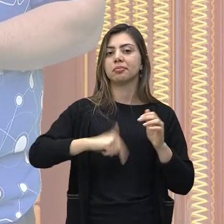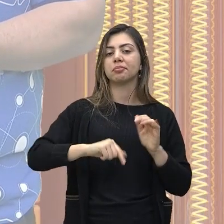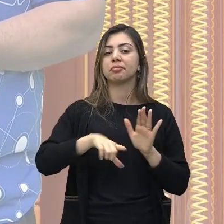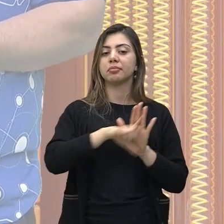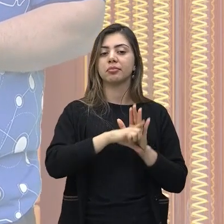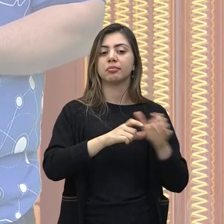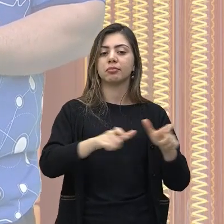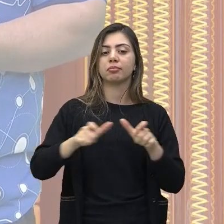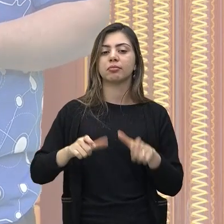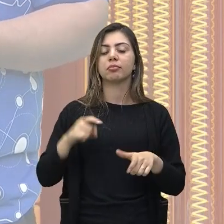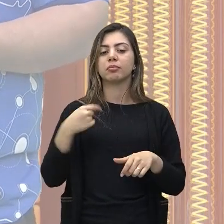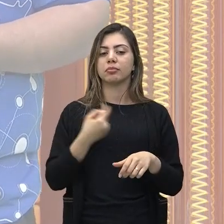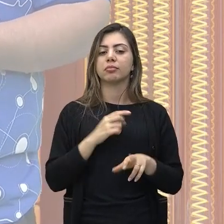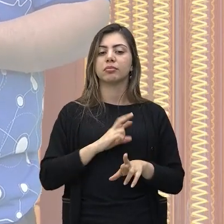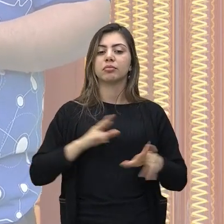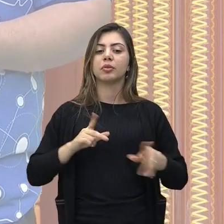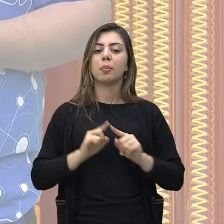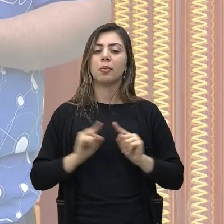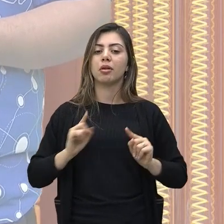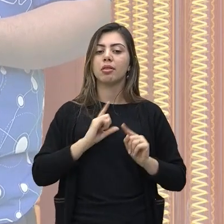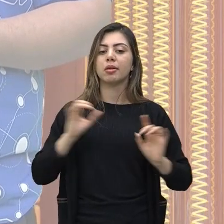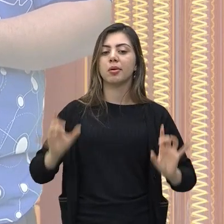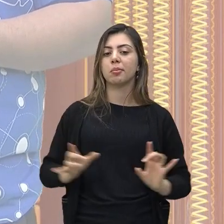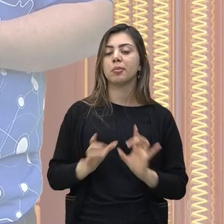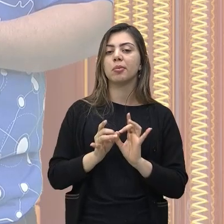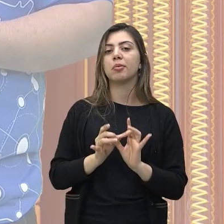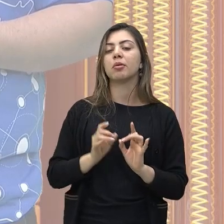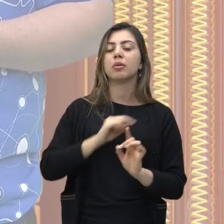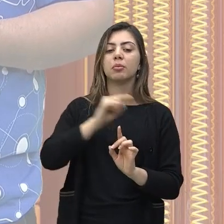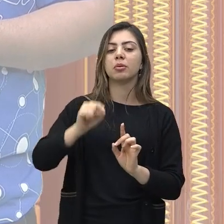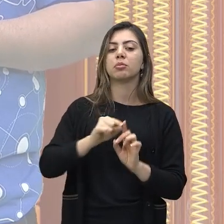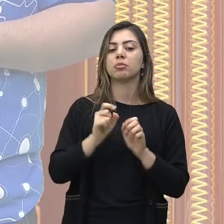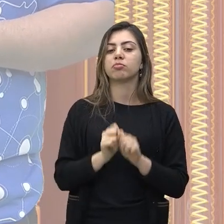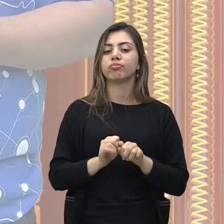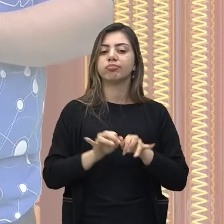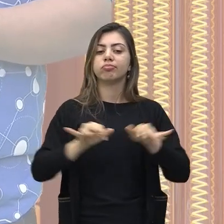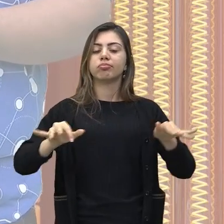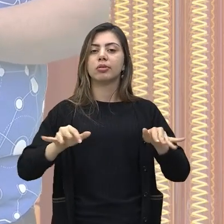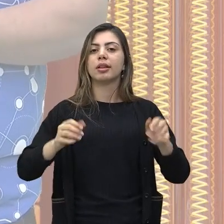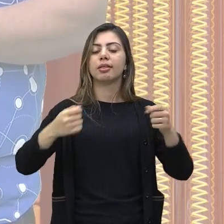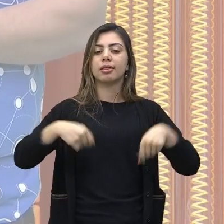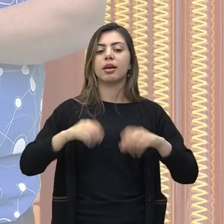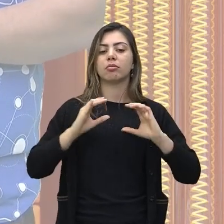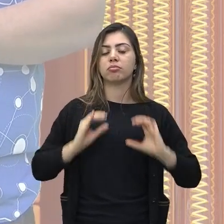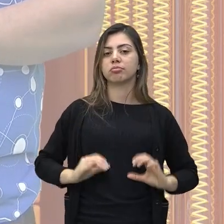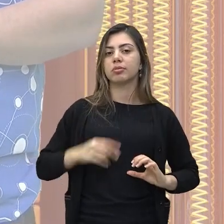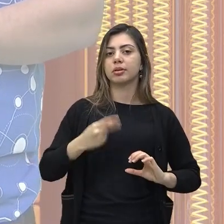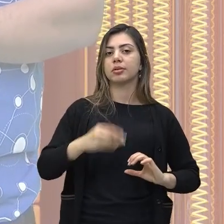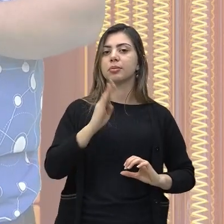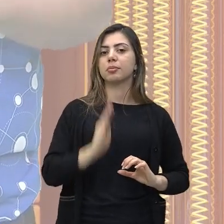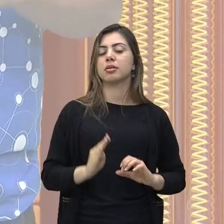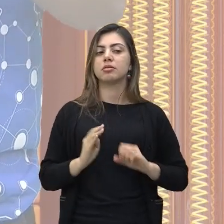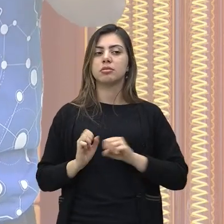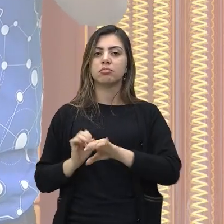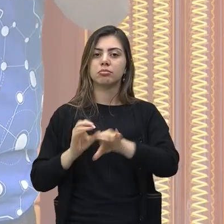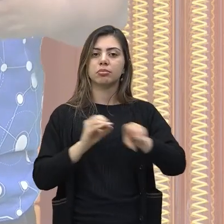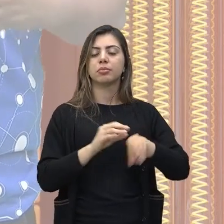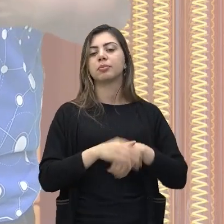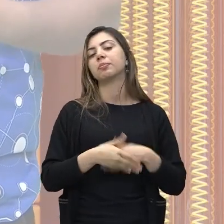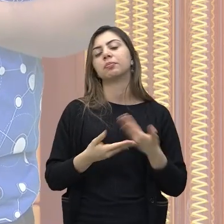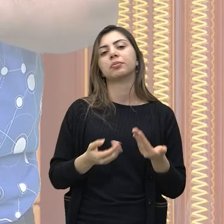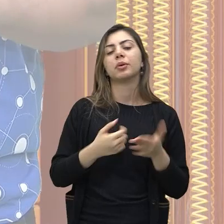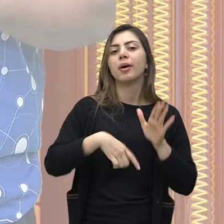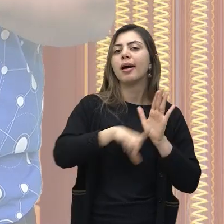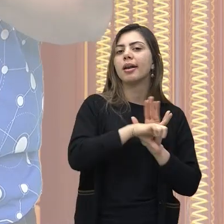embora distintos, estavam interligados pela lógica expansionista e civilizatória do Estado brasileiro. Ou seja, essas